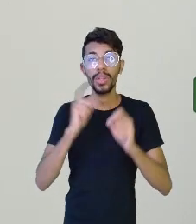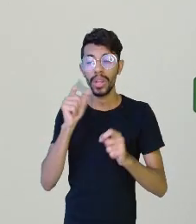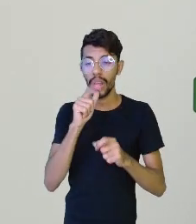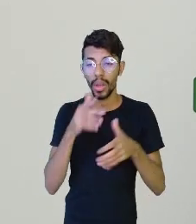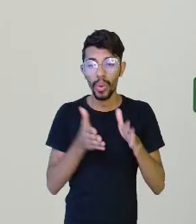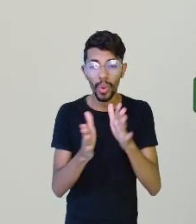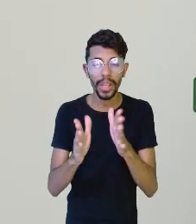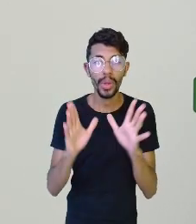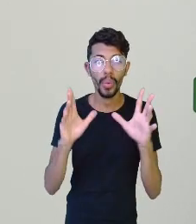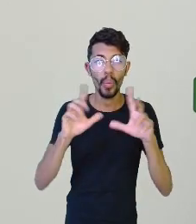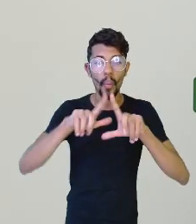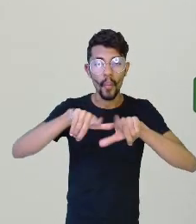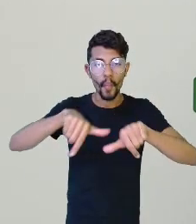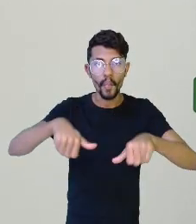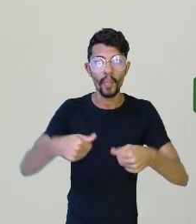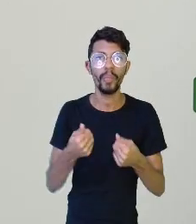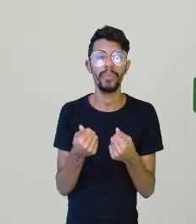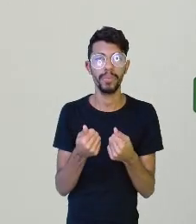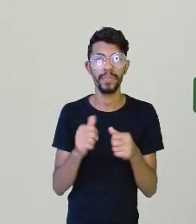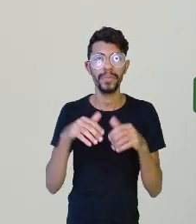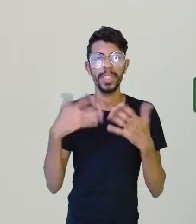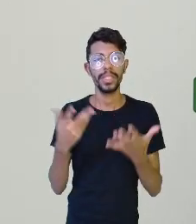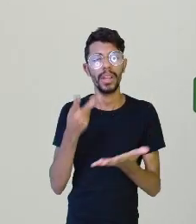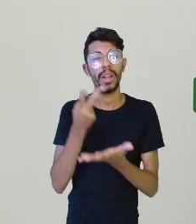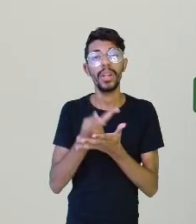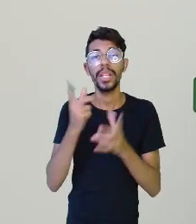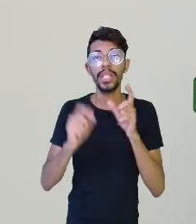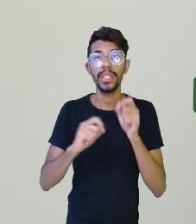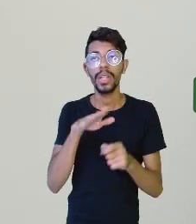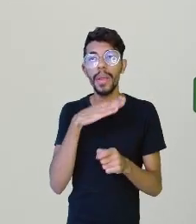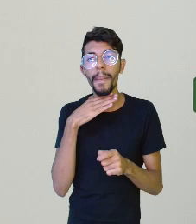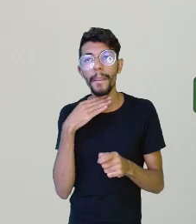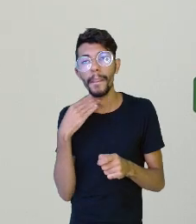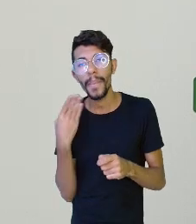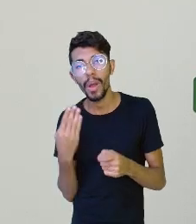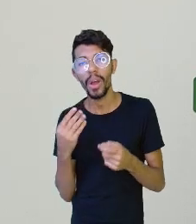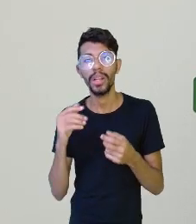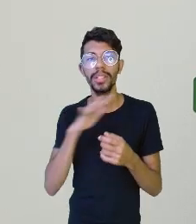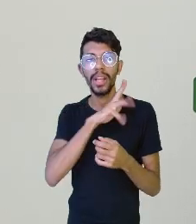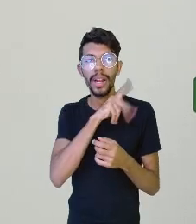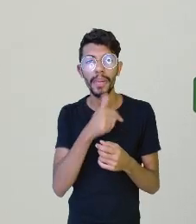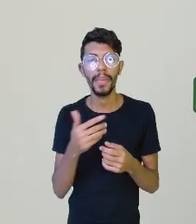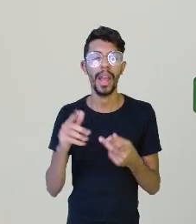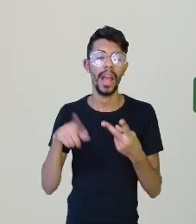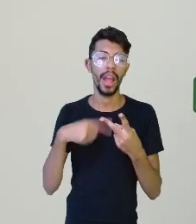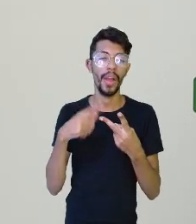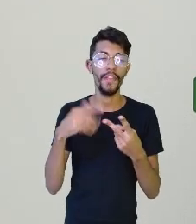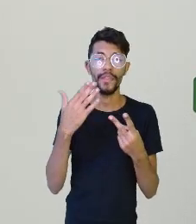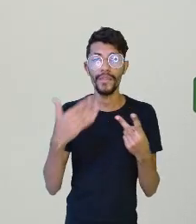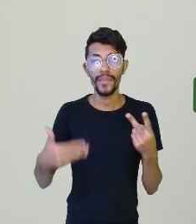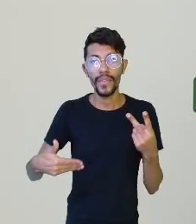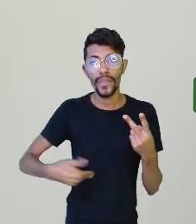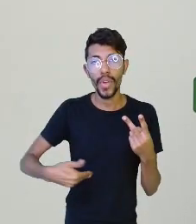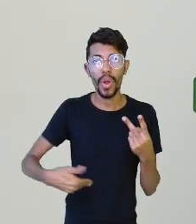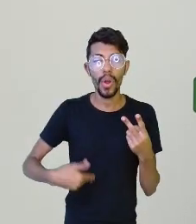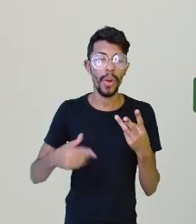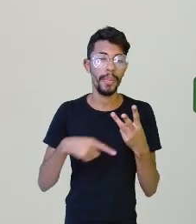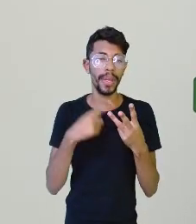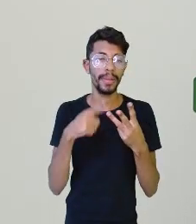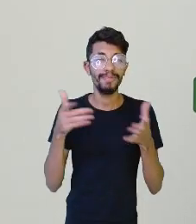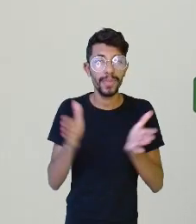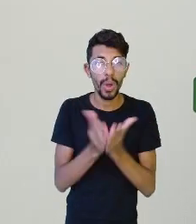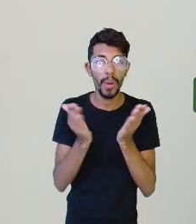a fome, a pobreza, a morte da vegetação, a morte dos animais. Isso acontece porque o